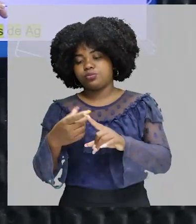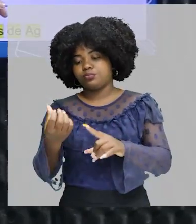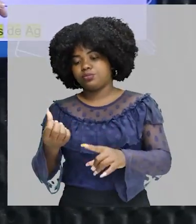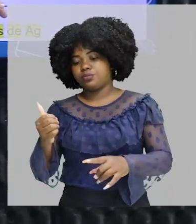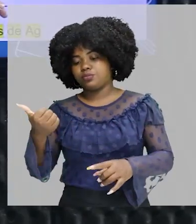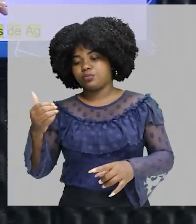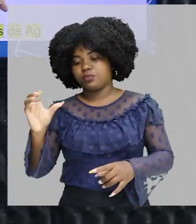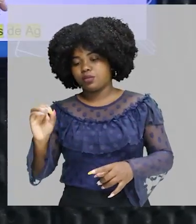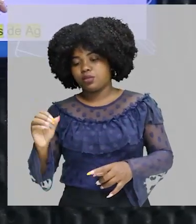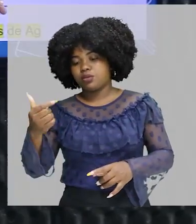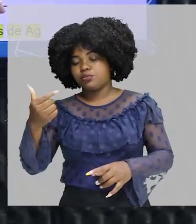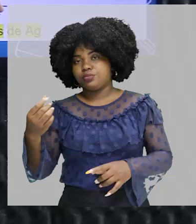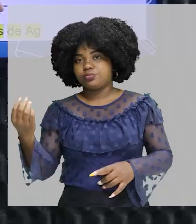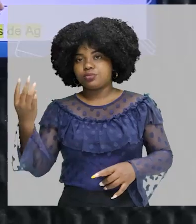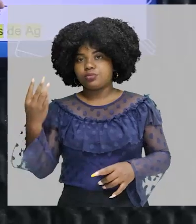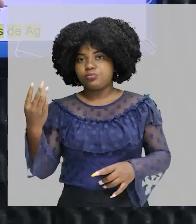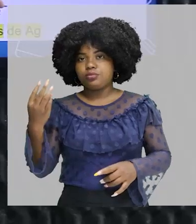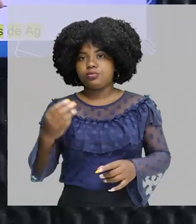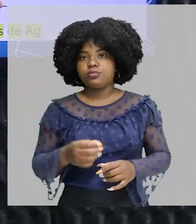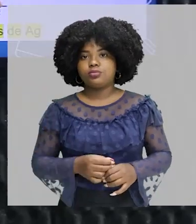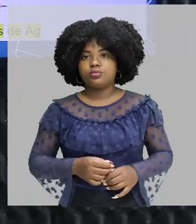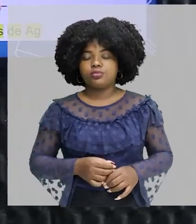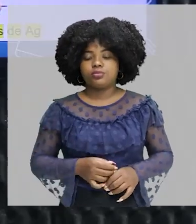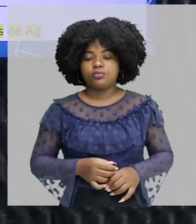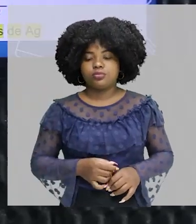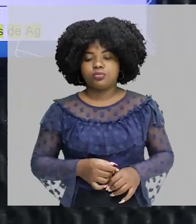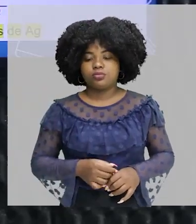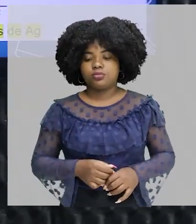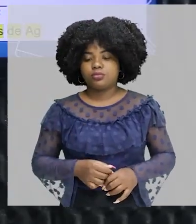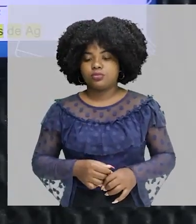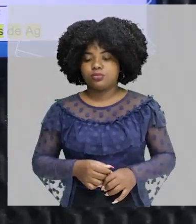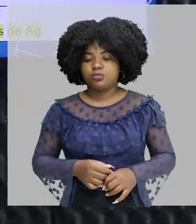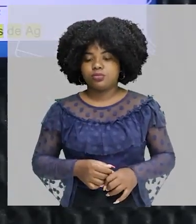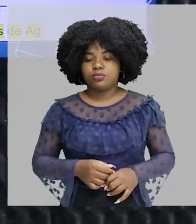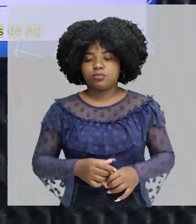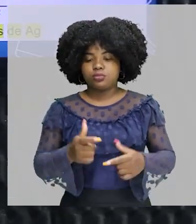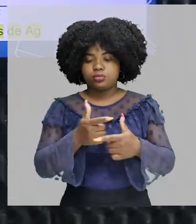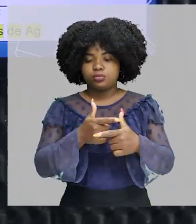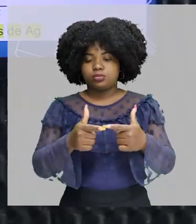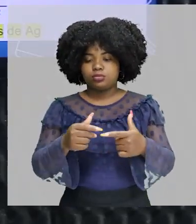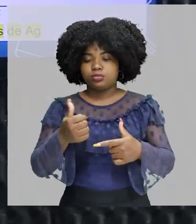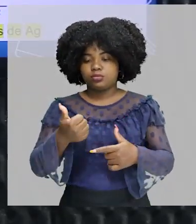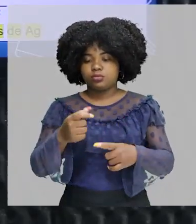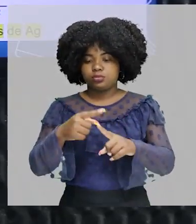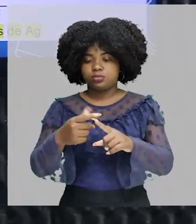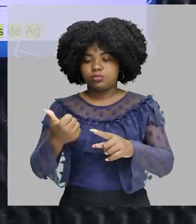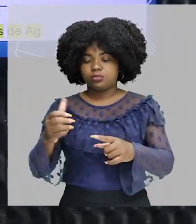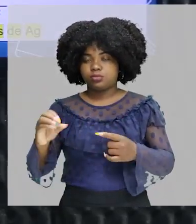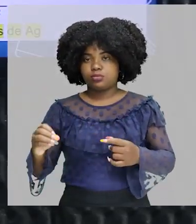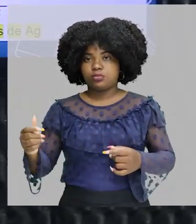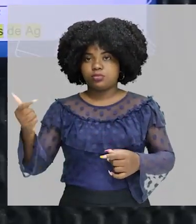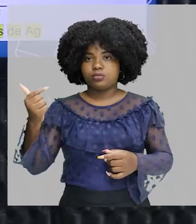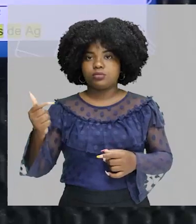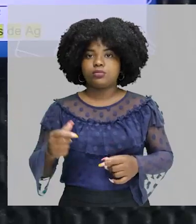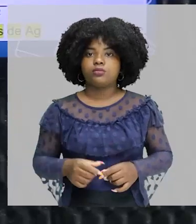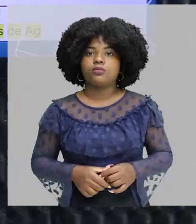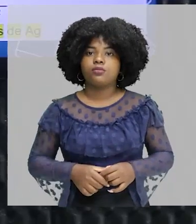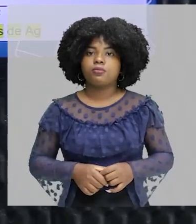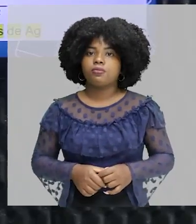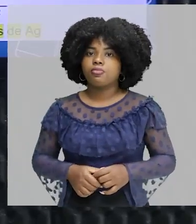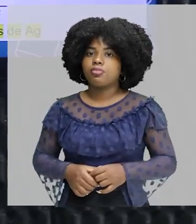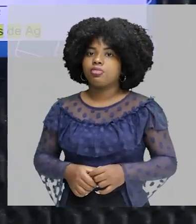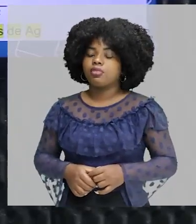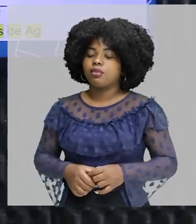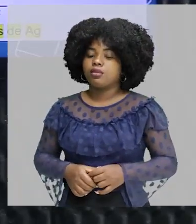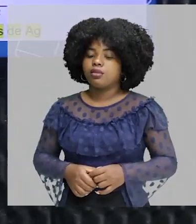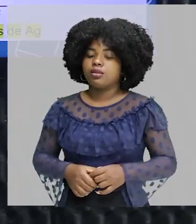vezes 6 vezes 10 elevado a 23, dividido por 1 vezes 10 elevado ao quadrado. Muita